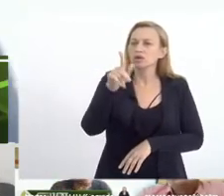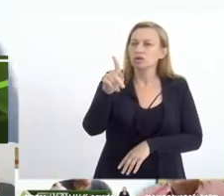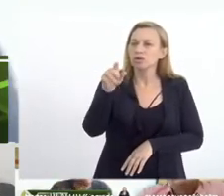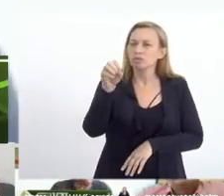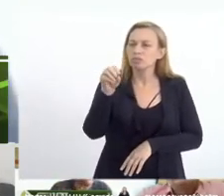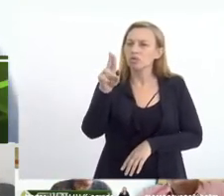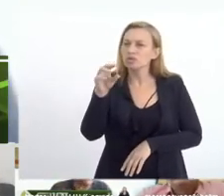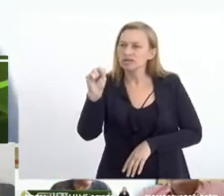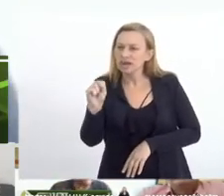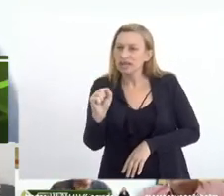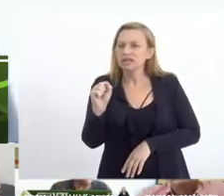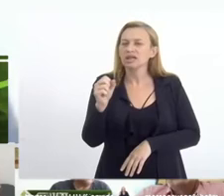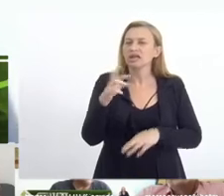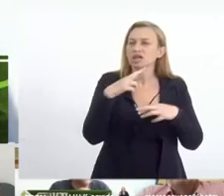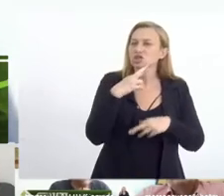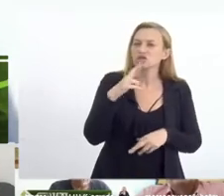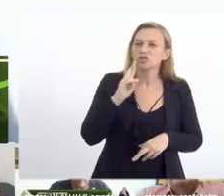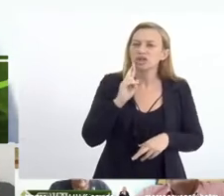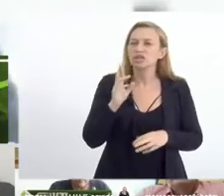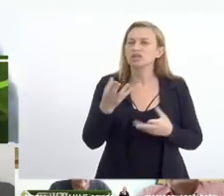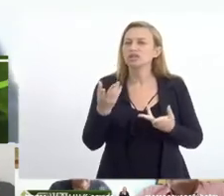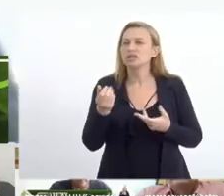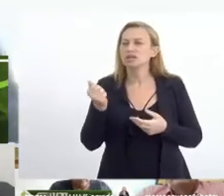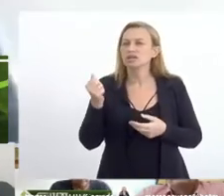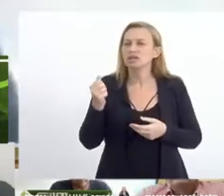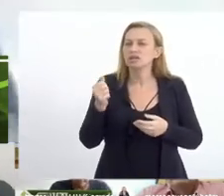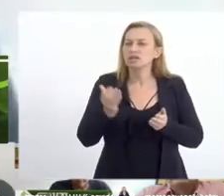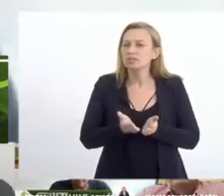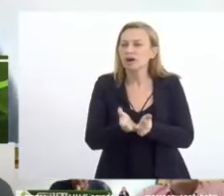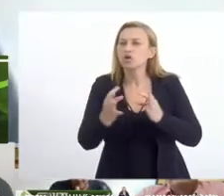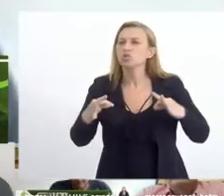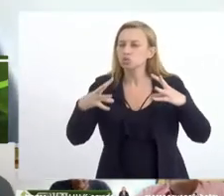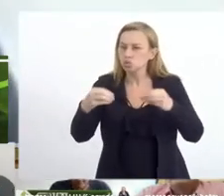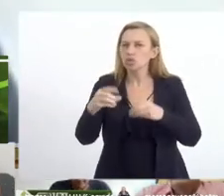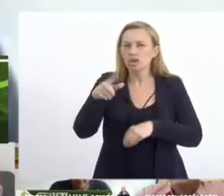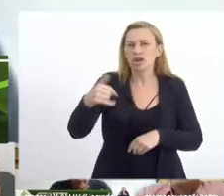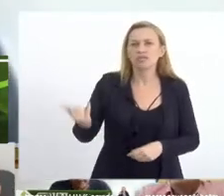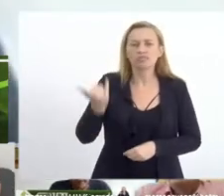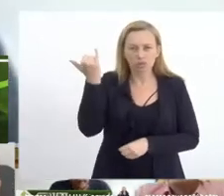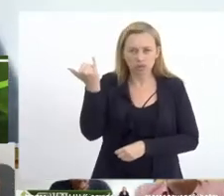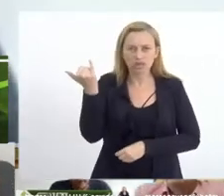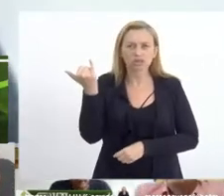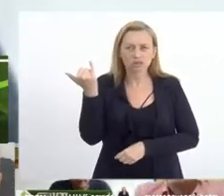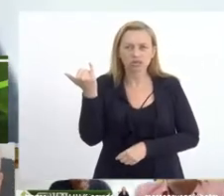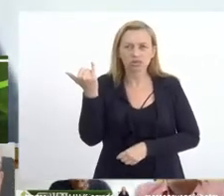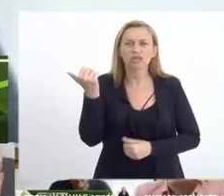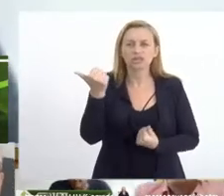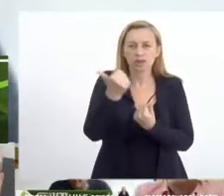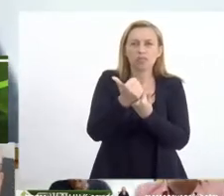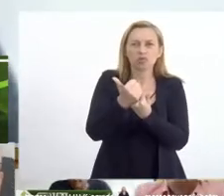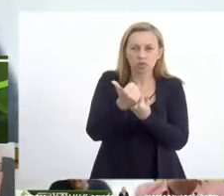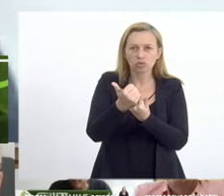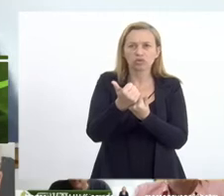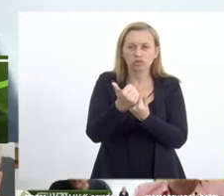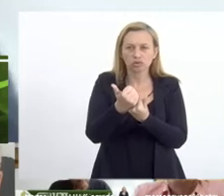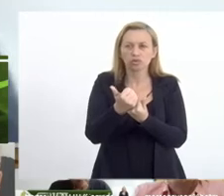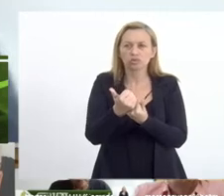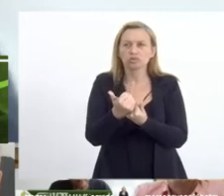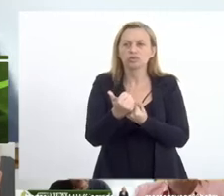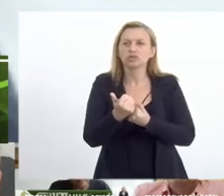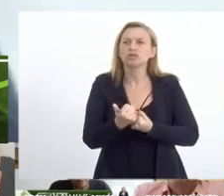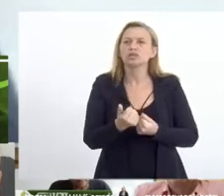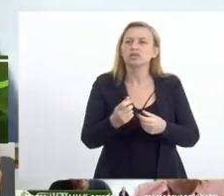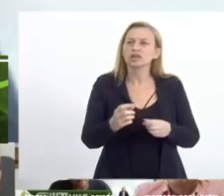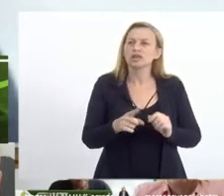restaurante, transfers, de barcos e tudo. Então, eu acho que é muito importante esse apoio que o Convention Bureau